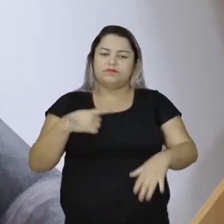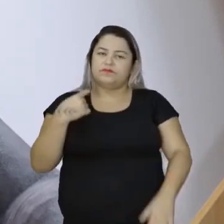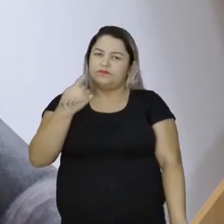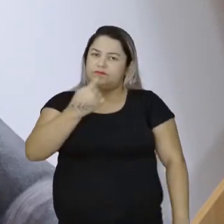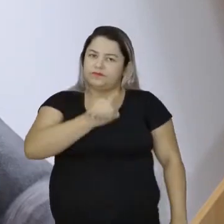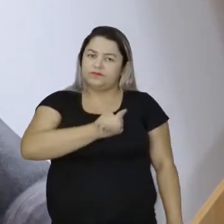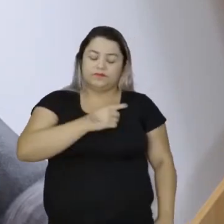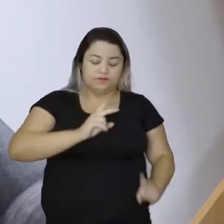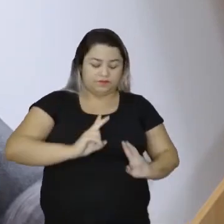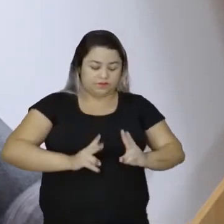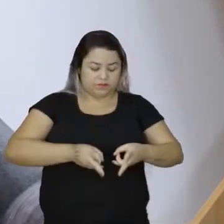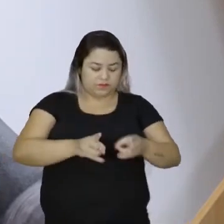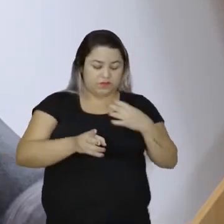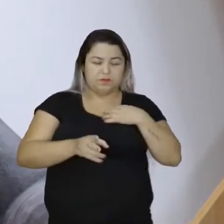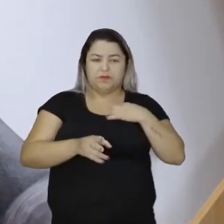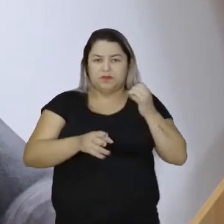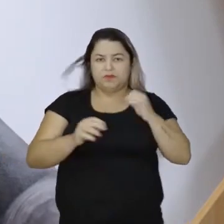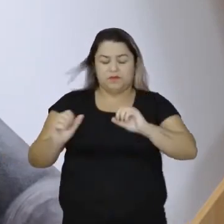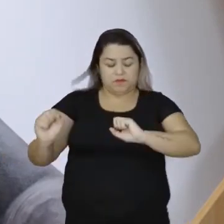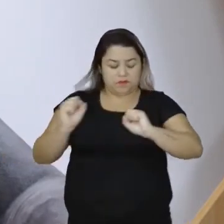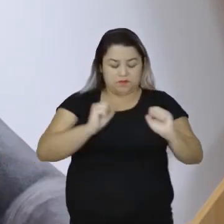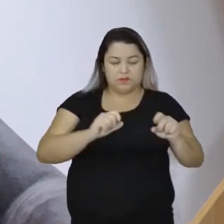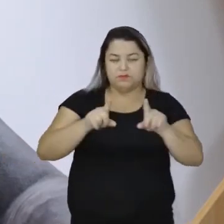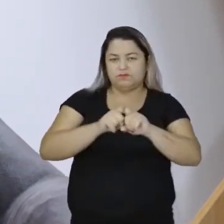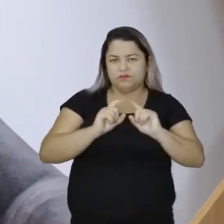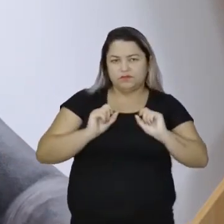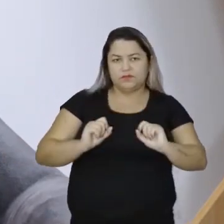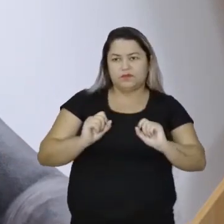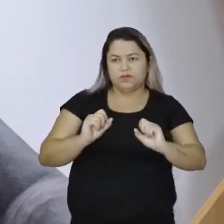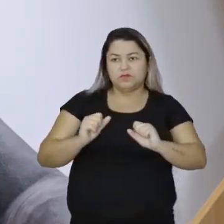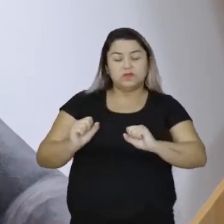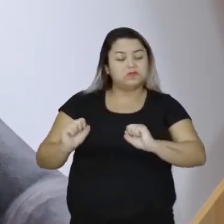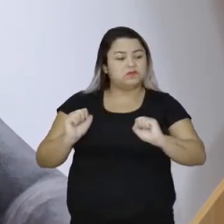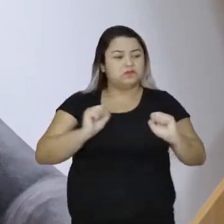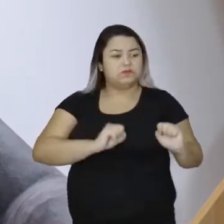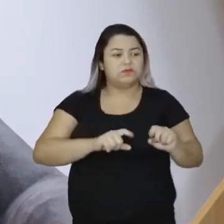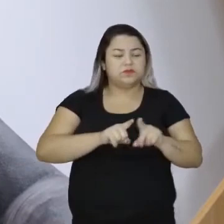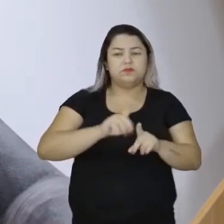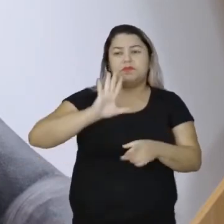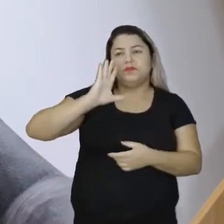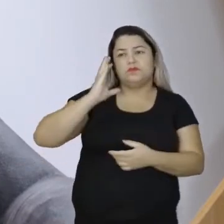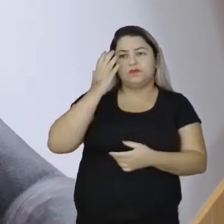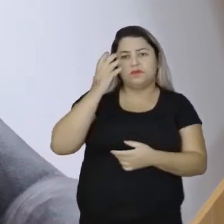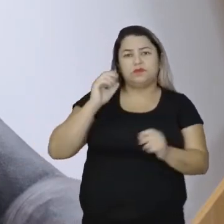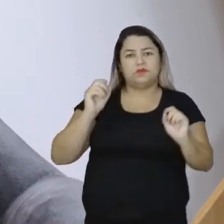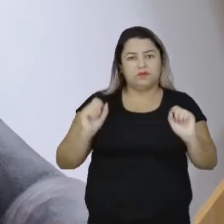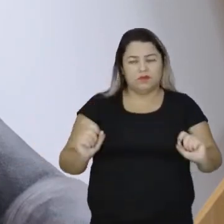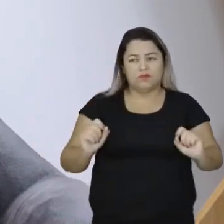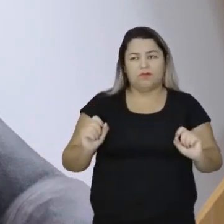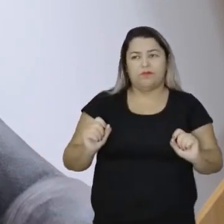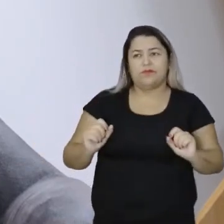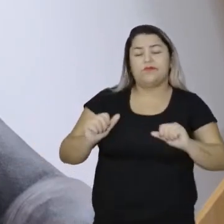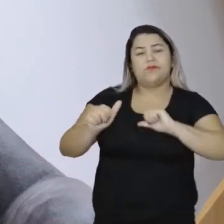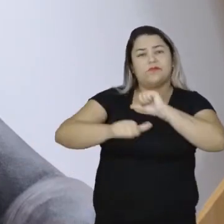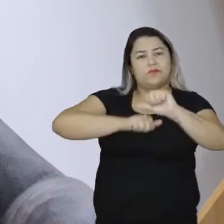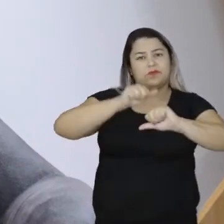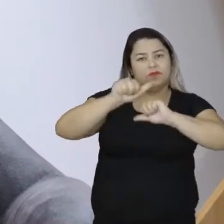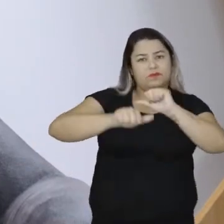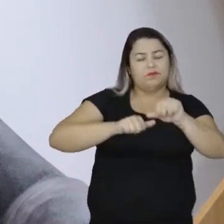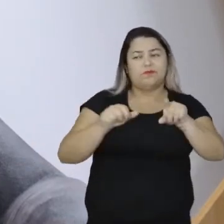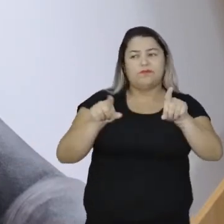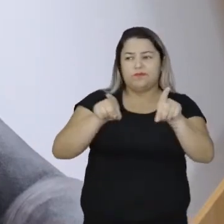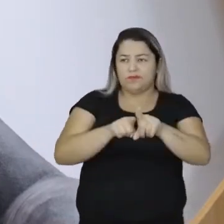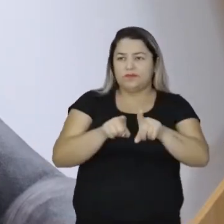é permanente para que possamos ocupar esses espaços de poder e de decisão. No caso de mudanças